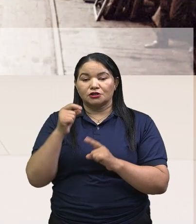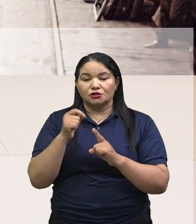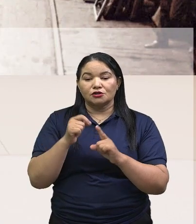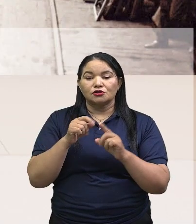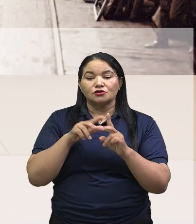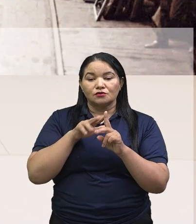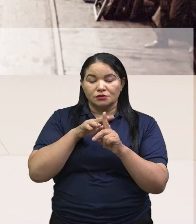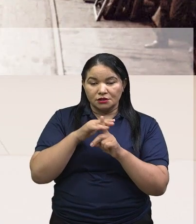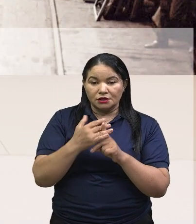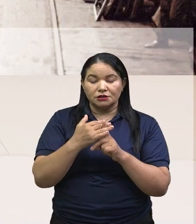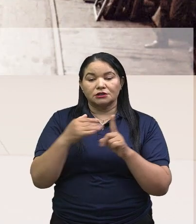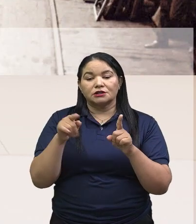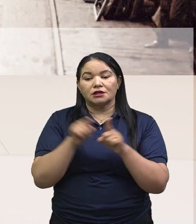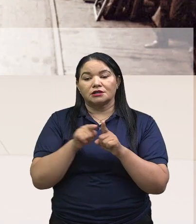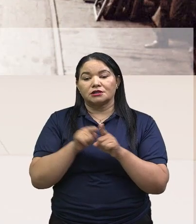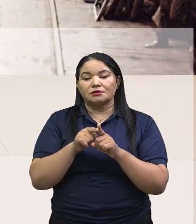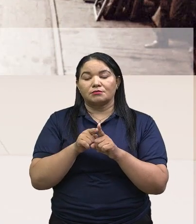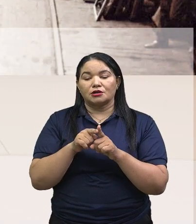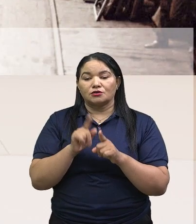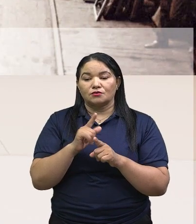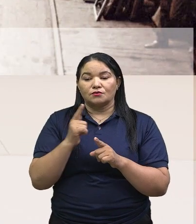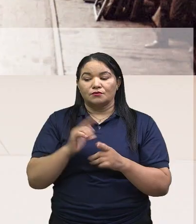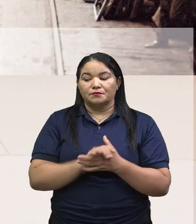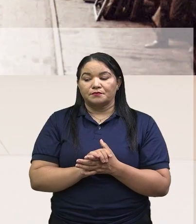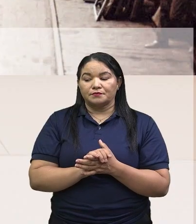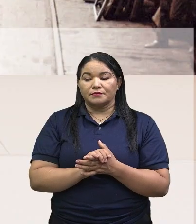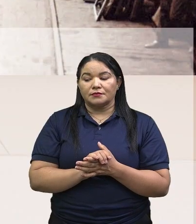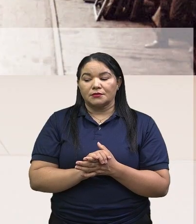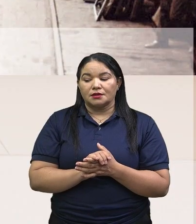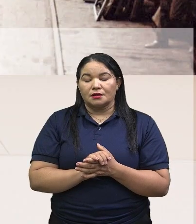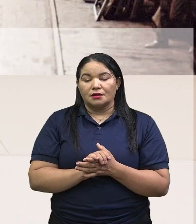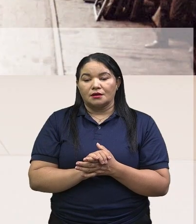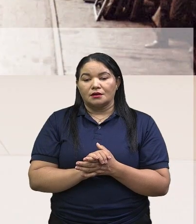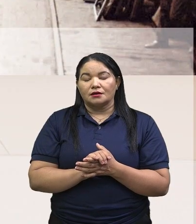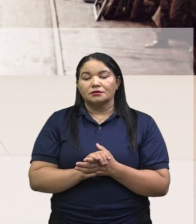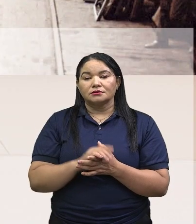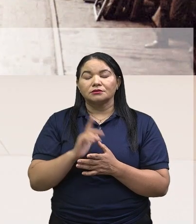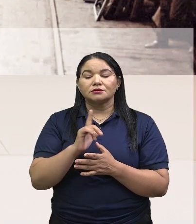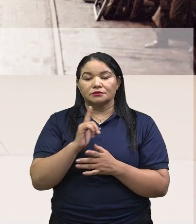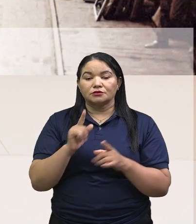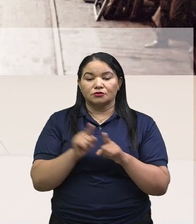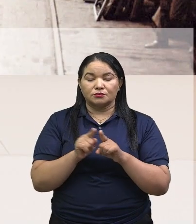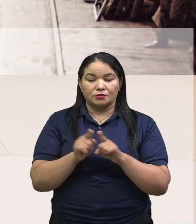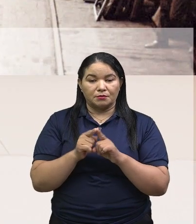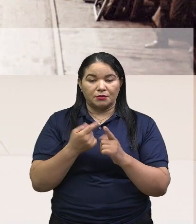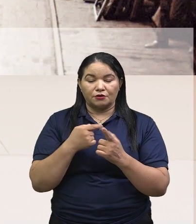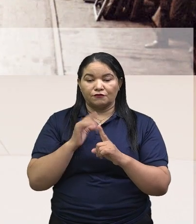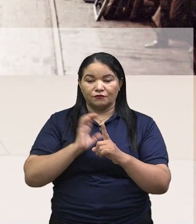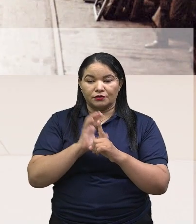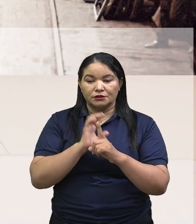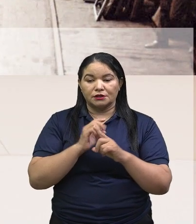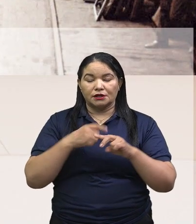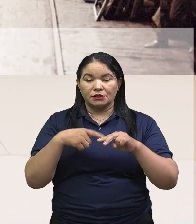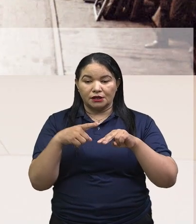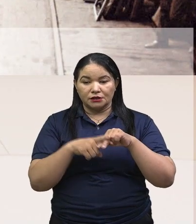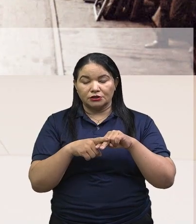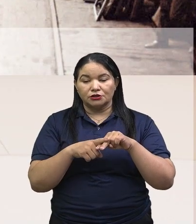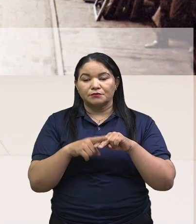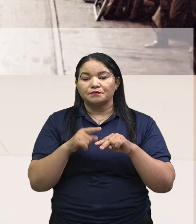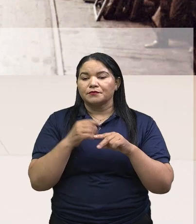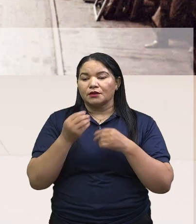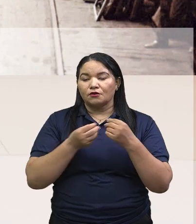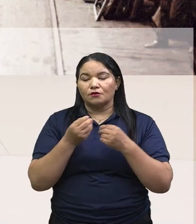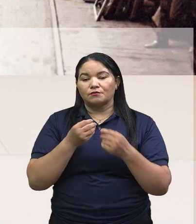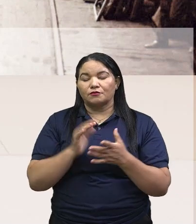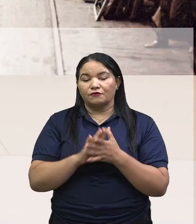socialistas e também anarquistas. Afinal de contas, no Brasil você tem aí, no final do